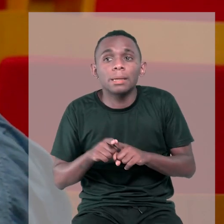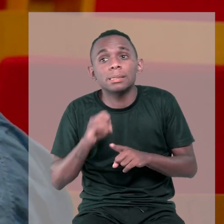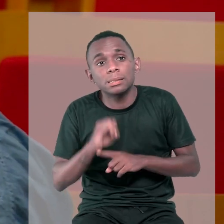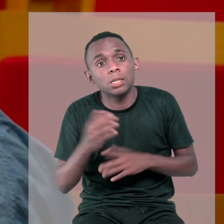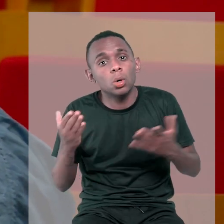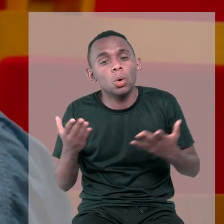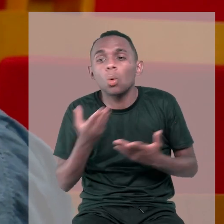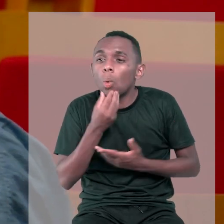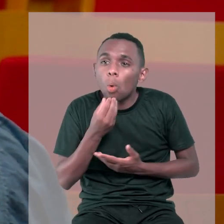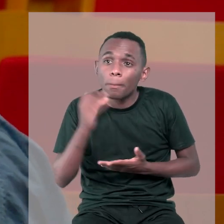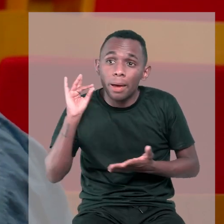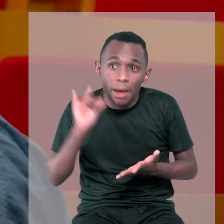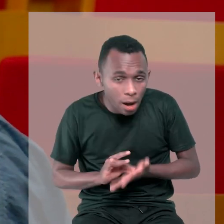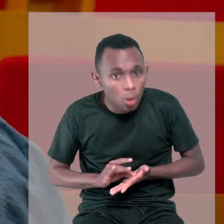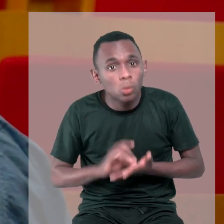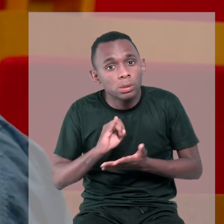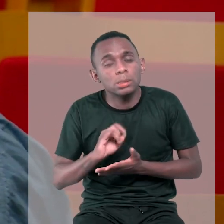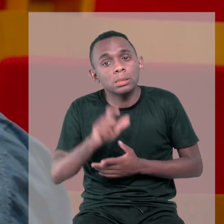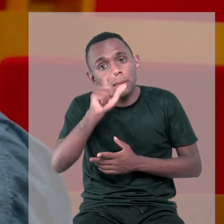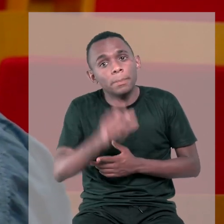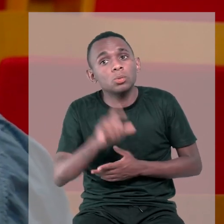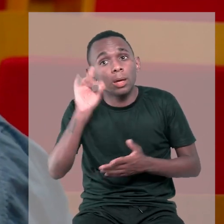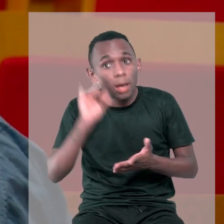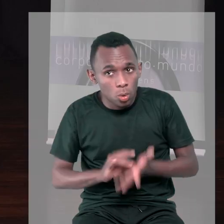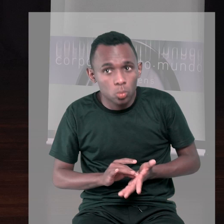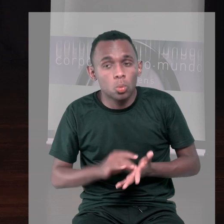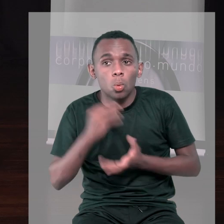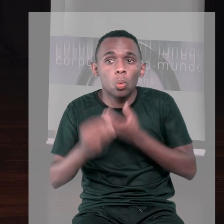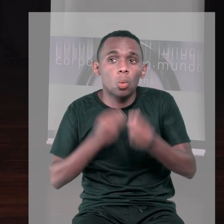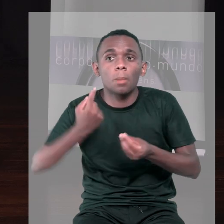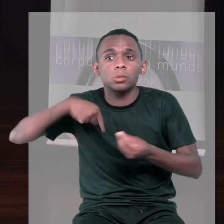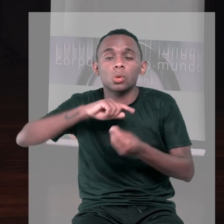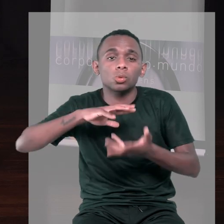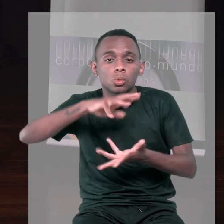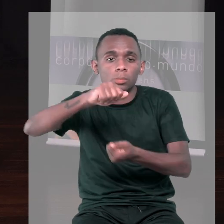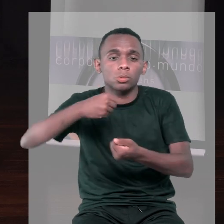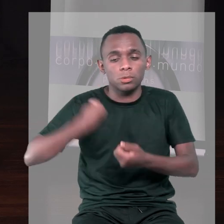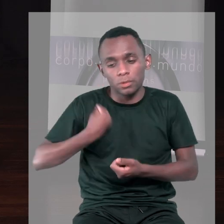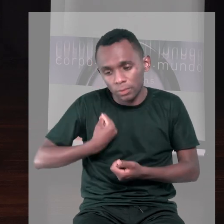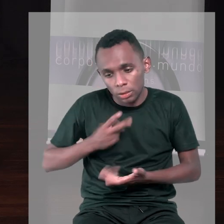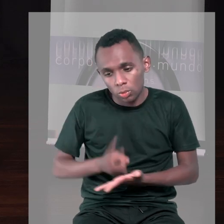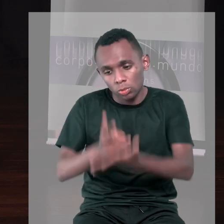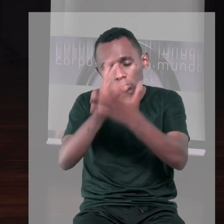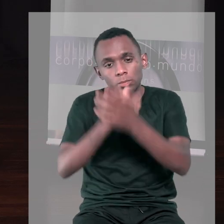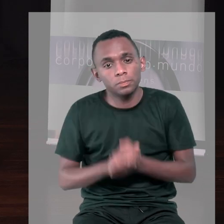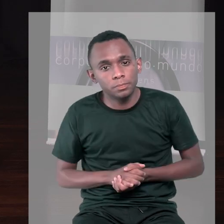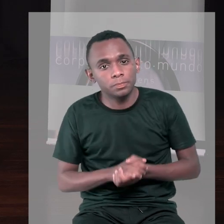indivíduo é real, como que o nosso mundo vai sobreviver aí? Ótima